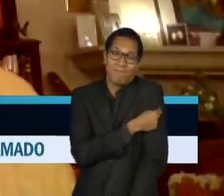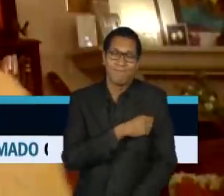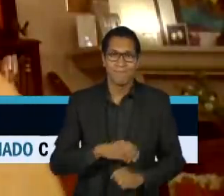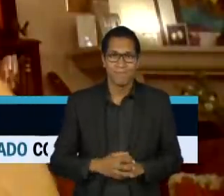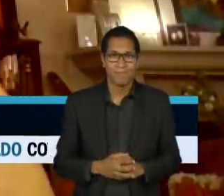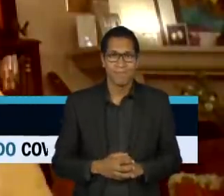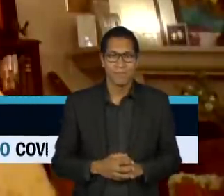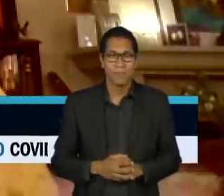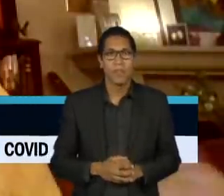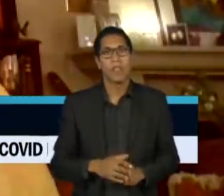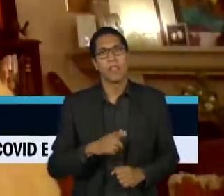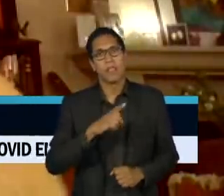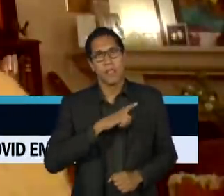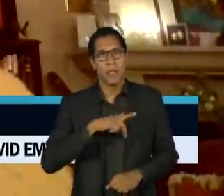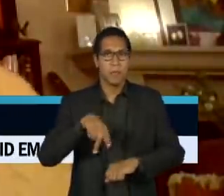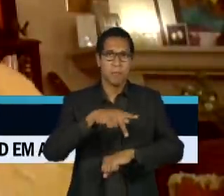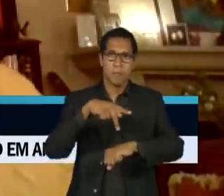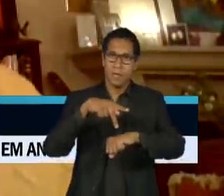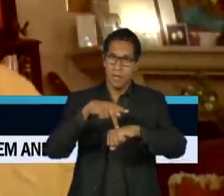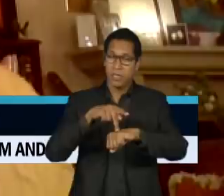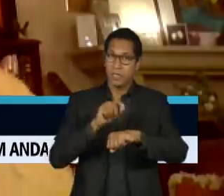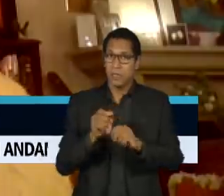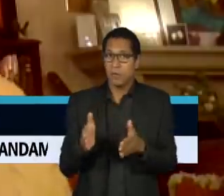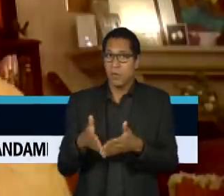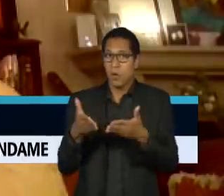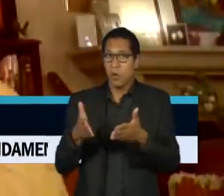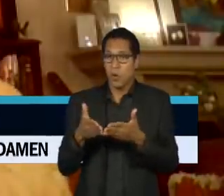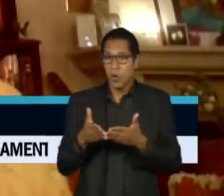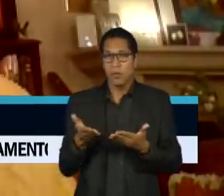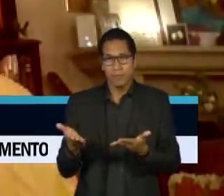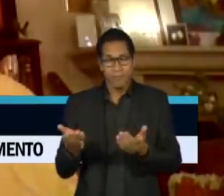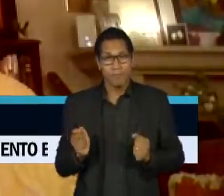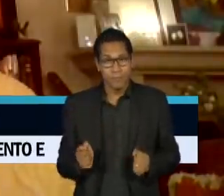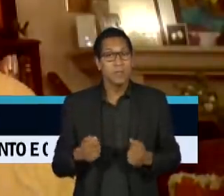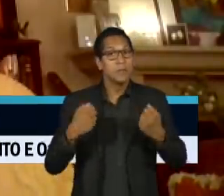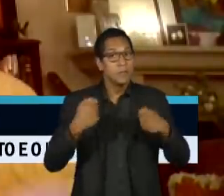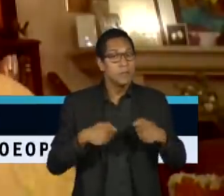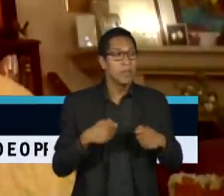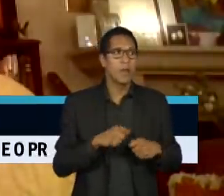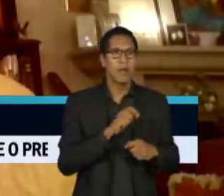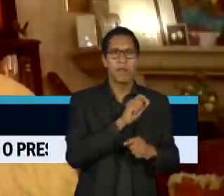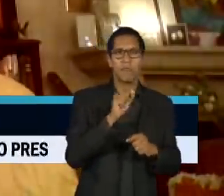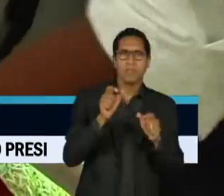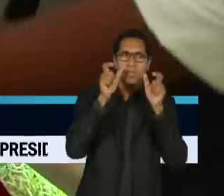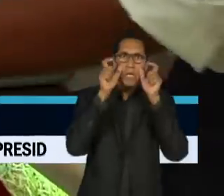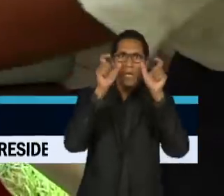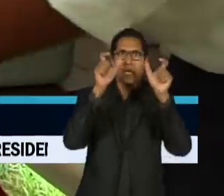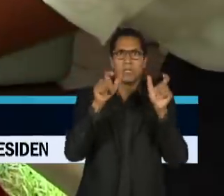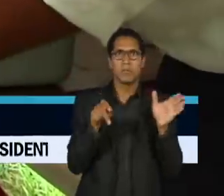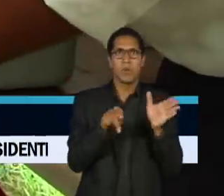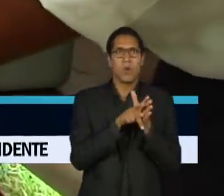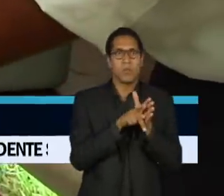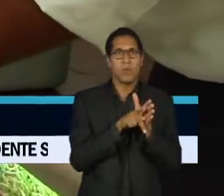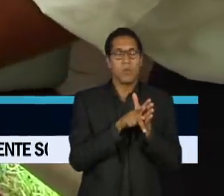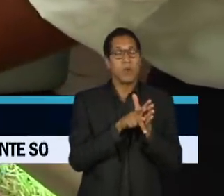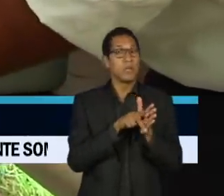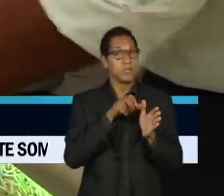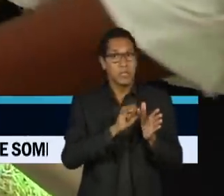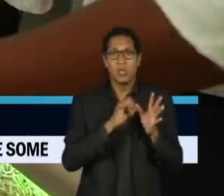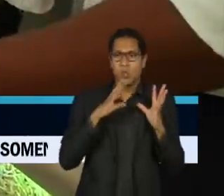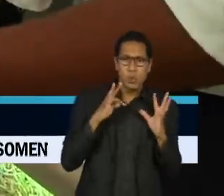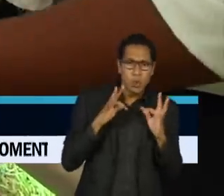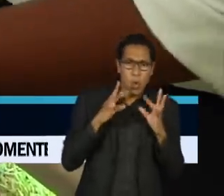de renda média alta com relação aos países pobres. É uma questão de interesse próprio também, que todo mundo no